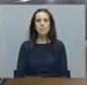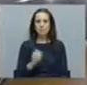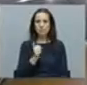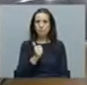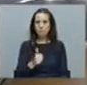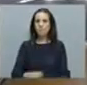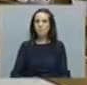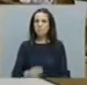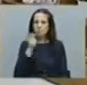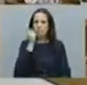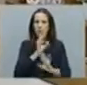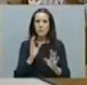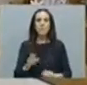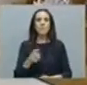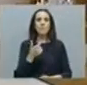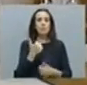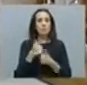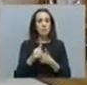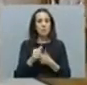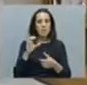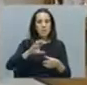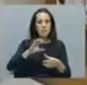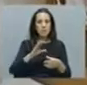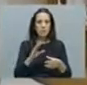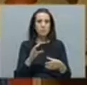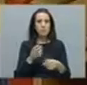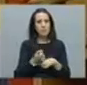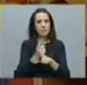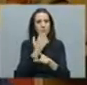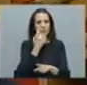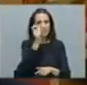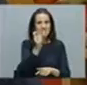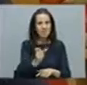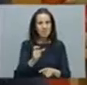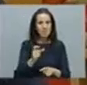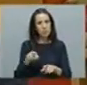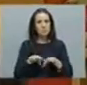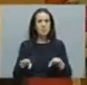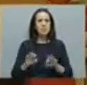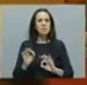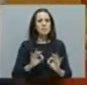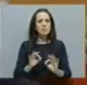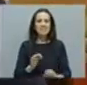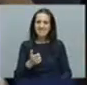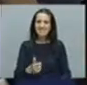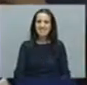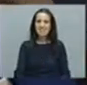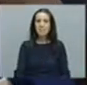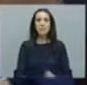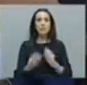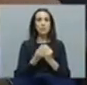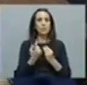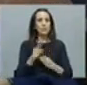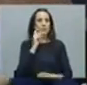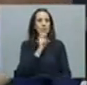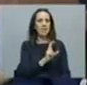batata percebermos. E depois o Filipe fica a fazer o resto do prato, não se importa, que nós vamos ali pôr a mesa. Claro que sim. Bom. Temos ali connosco a nossa